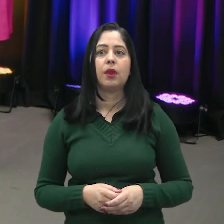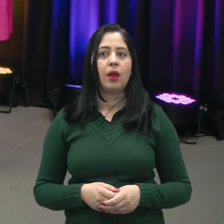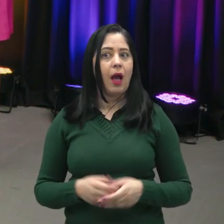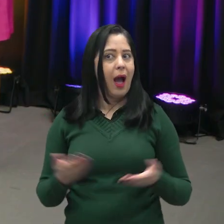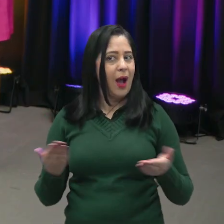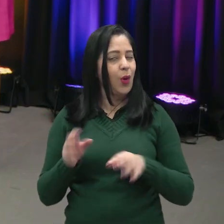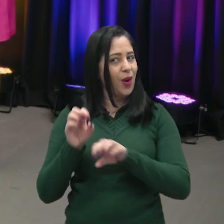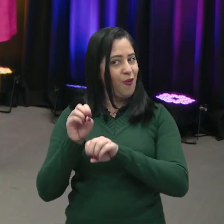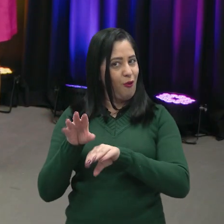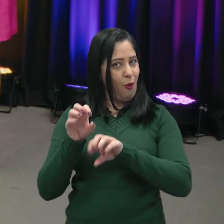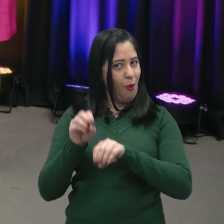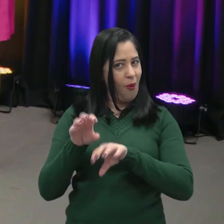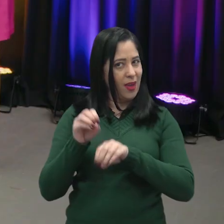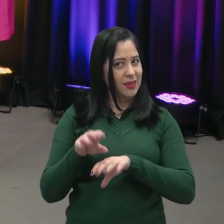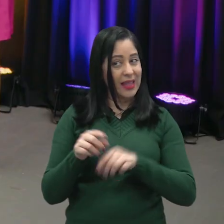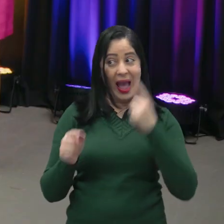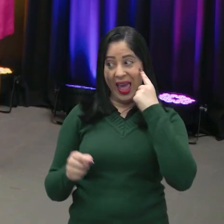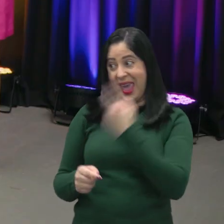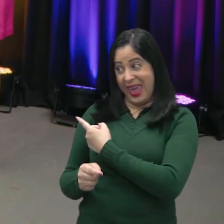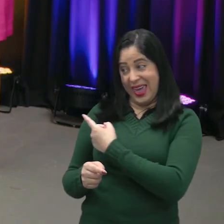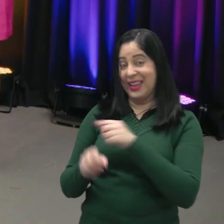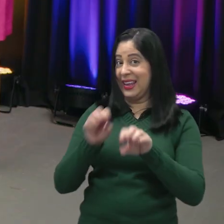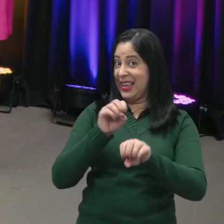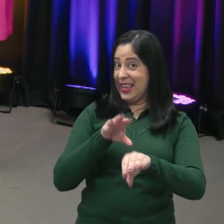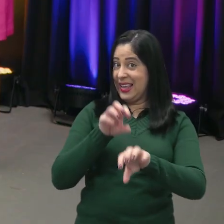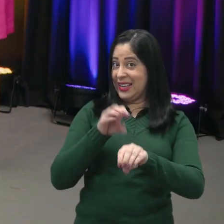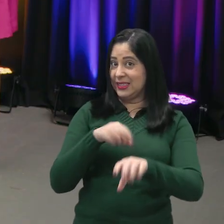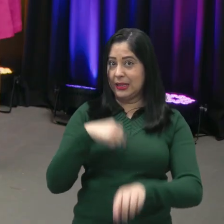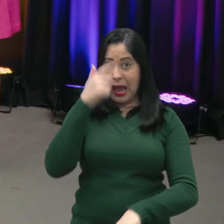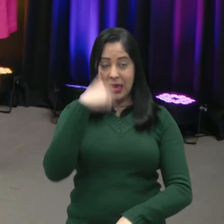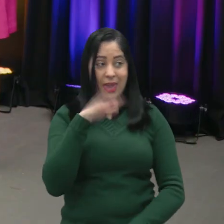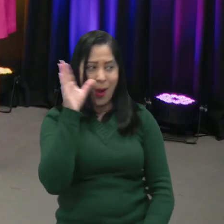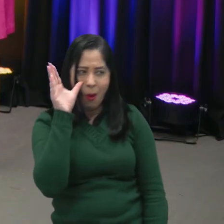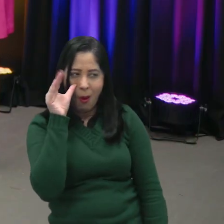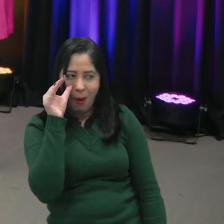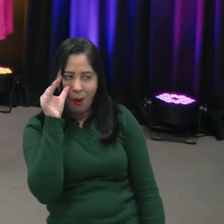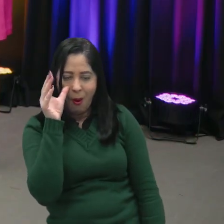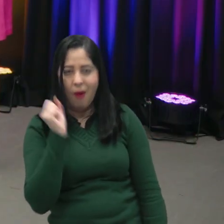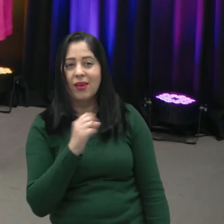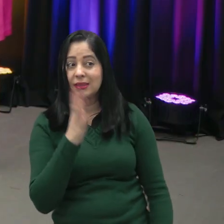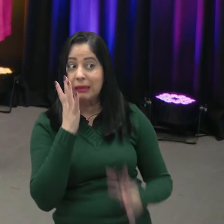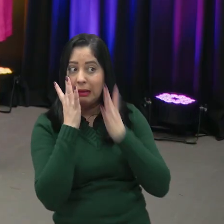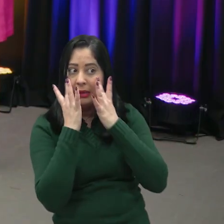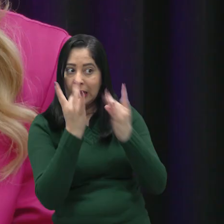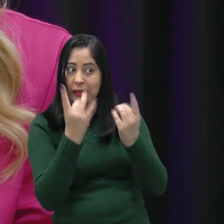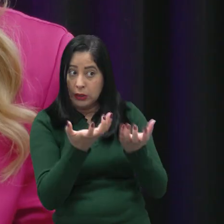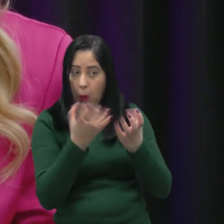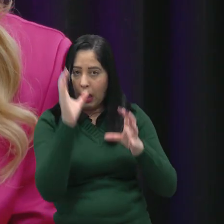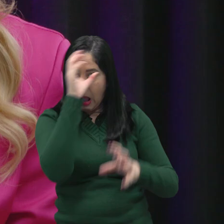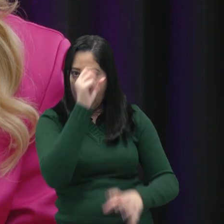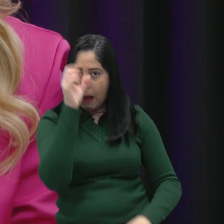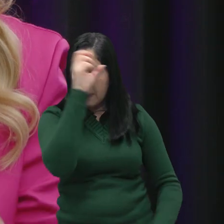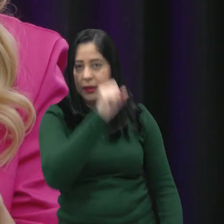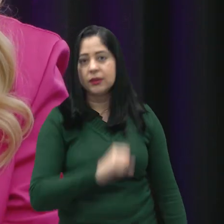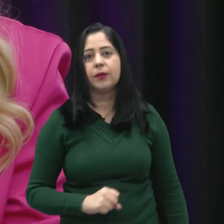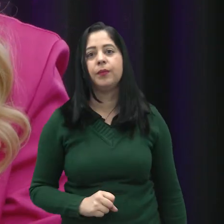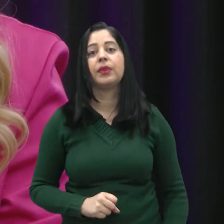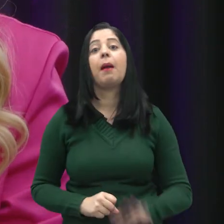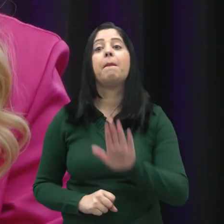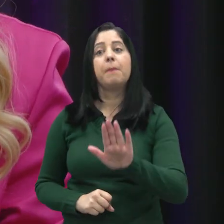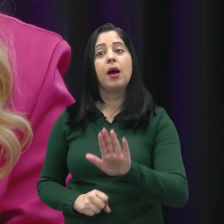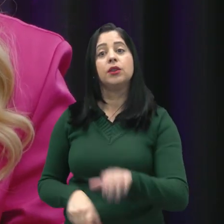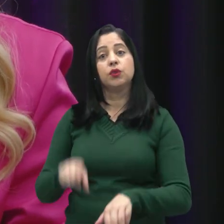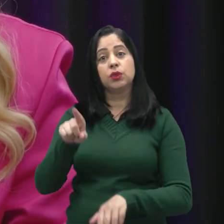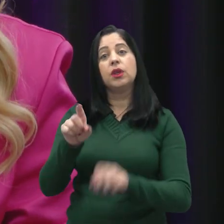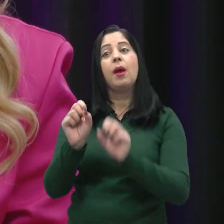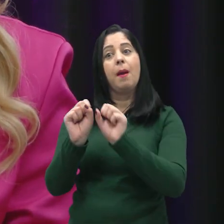ensinar, tá? Vocês aí, a gente não, o Rony, eu vou aqui só ficar atenta, prestando atenção, para eu também aprender. Mas eu quero que antes você fale